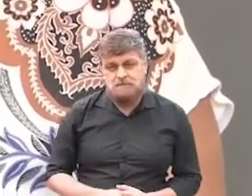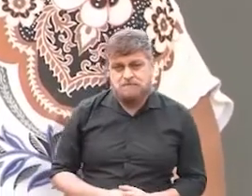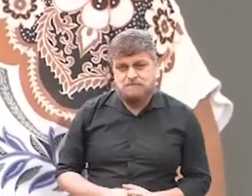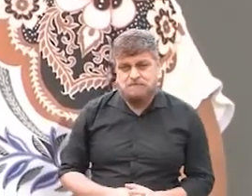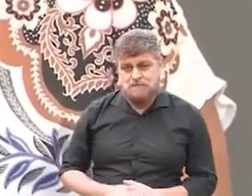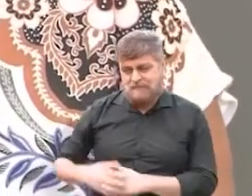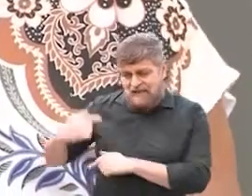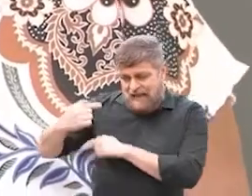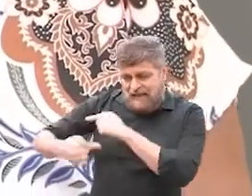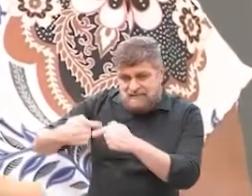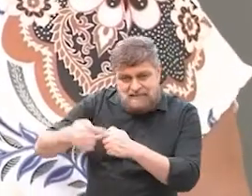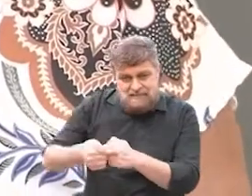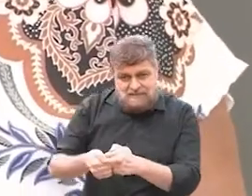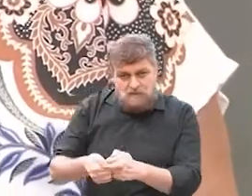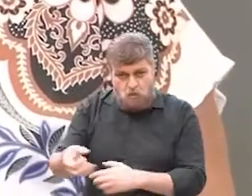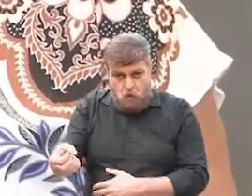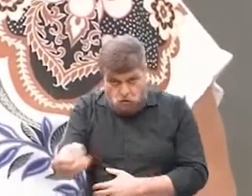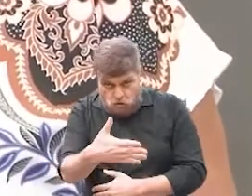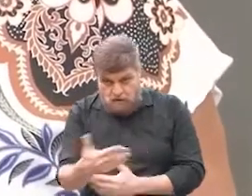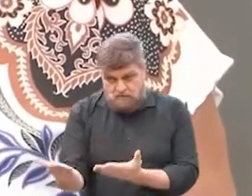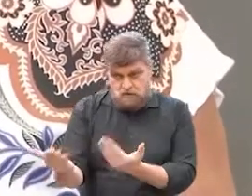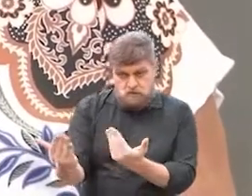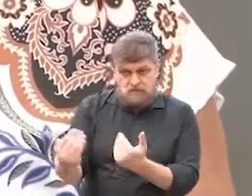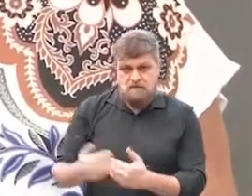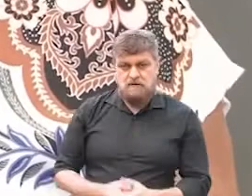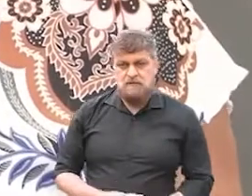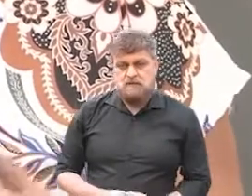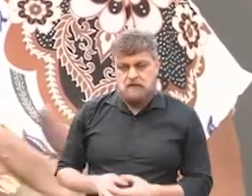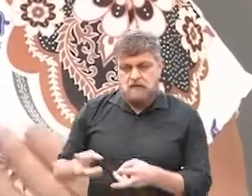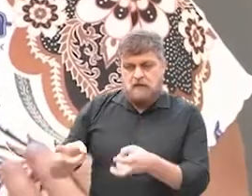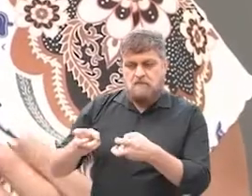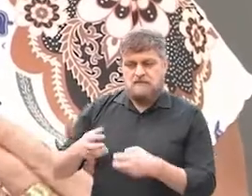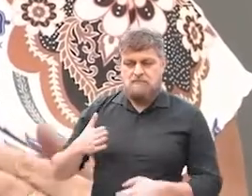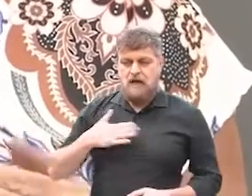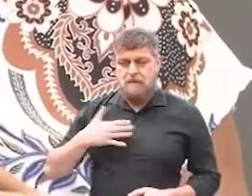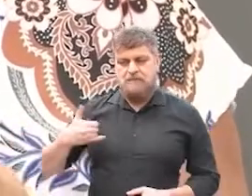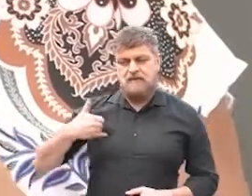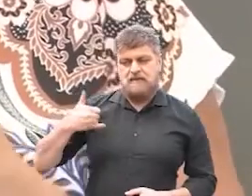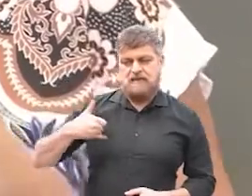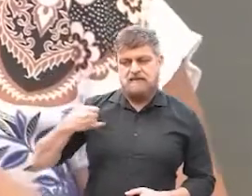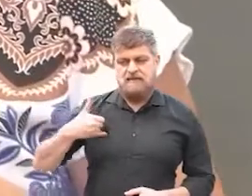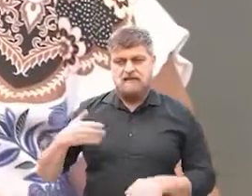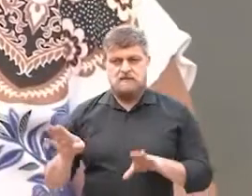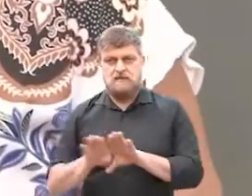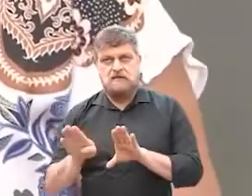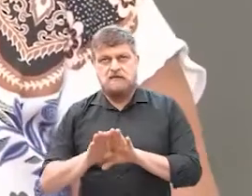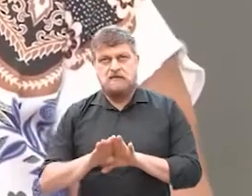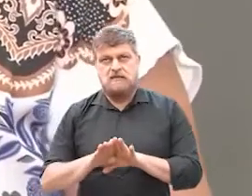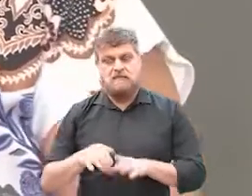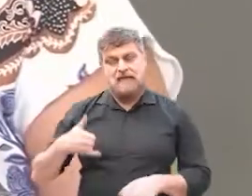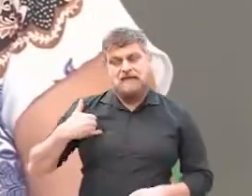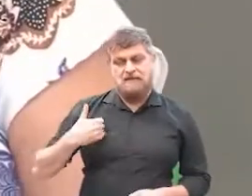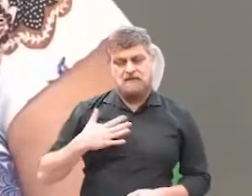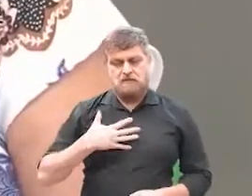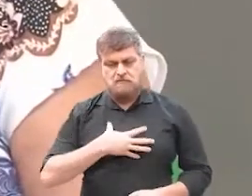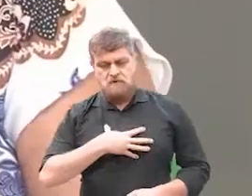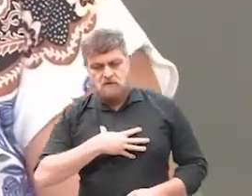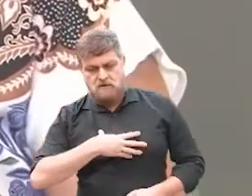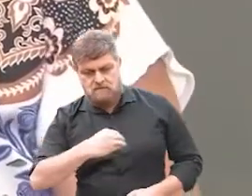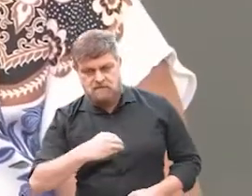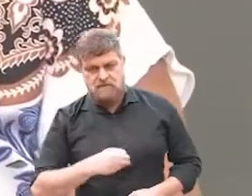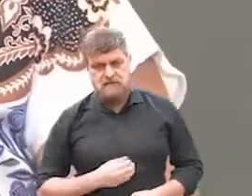hoje. A geração mais nova, eu percebo pela minha faixa etária, a faixa etária dos